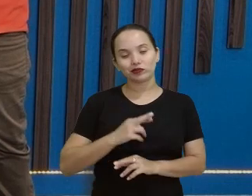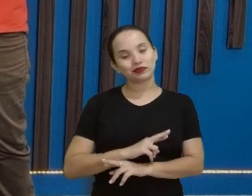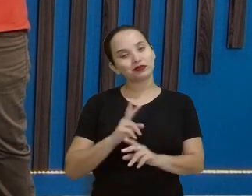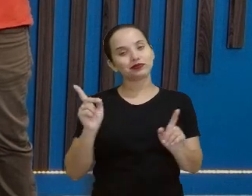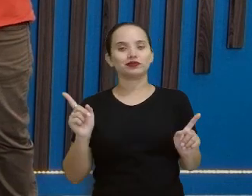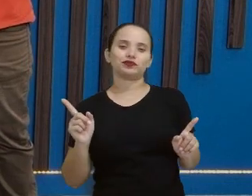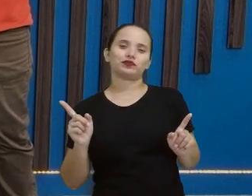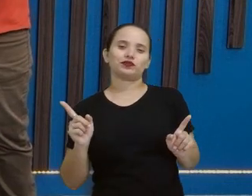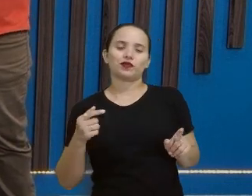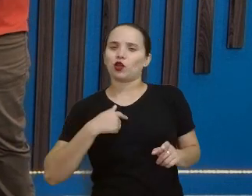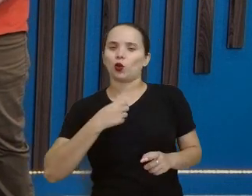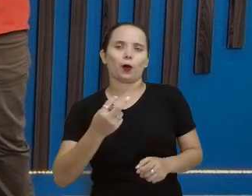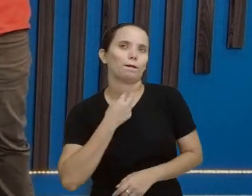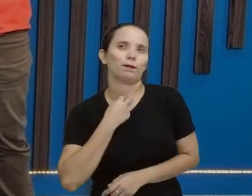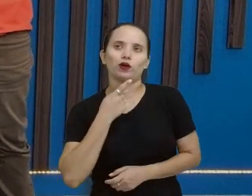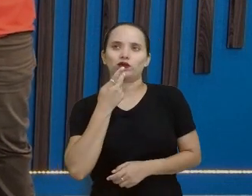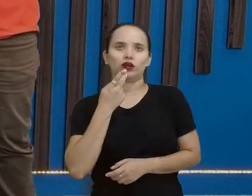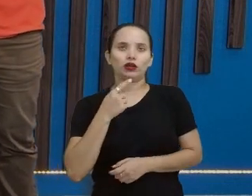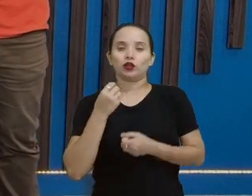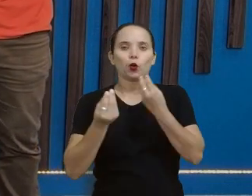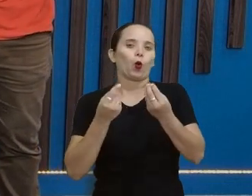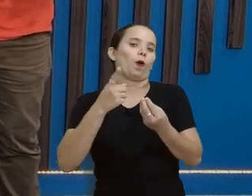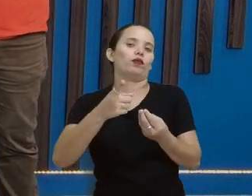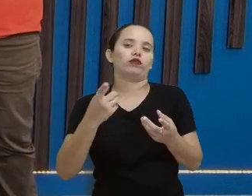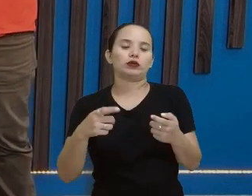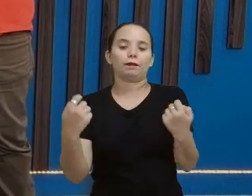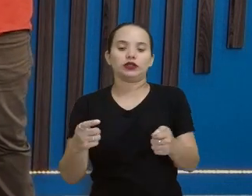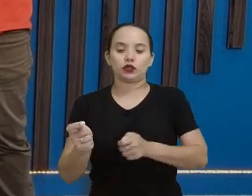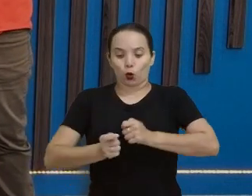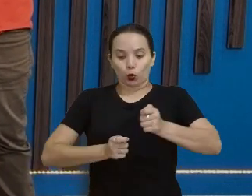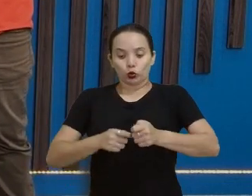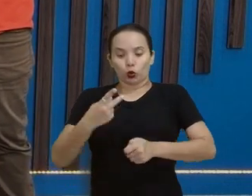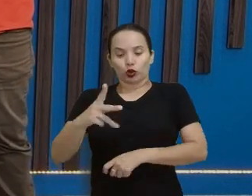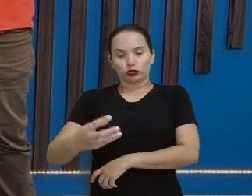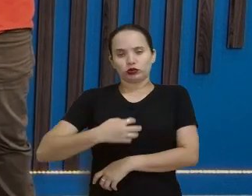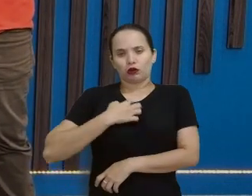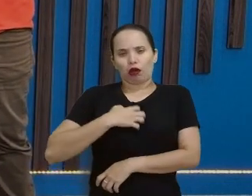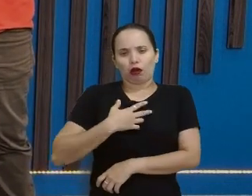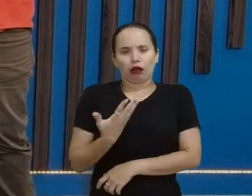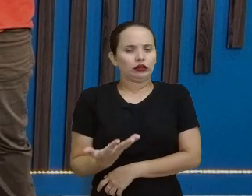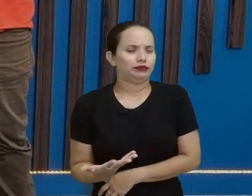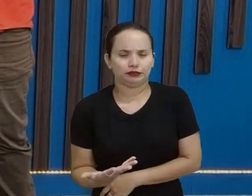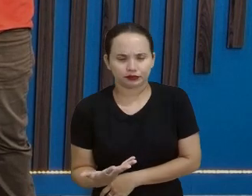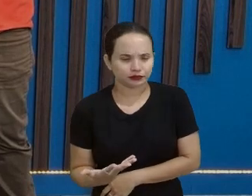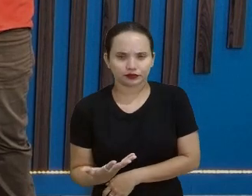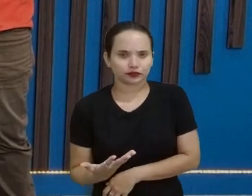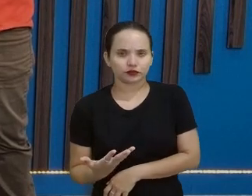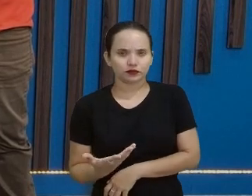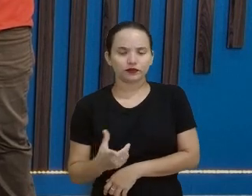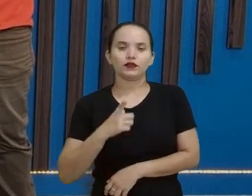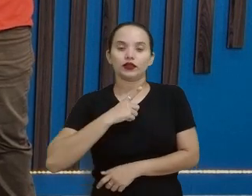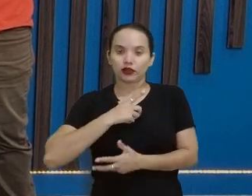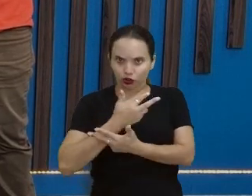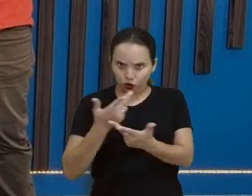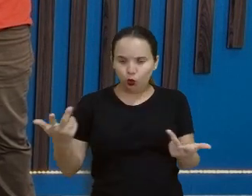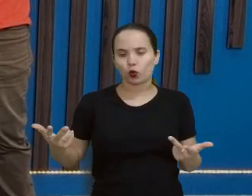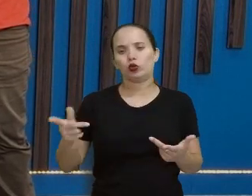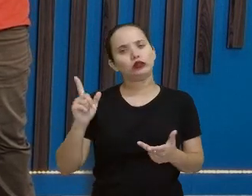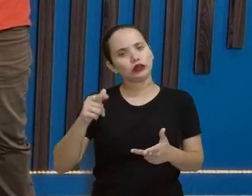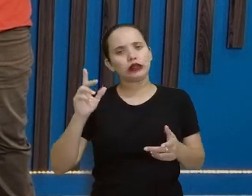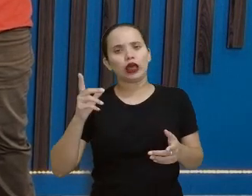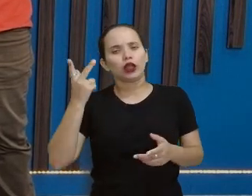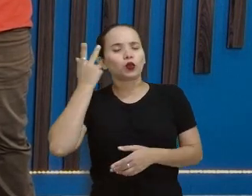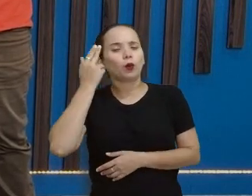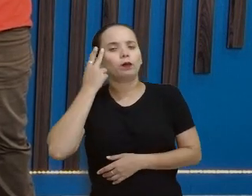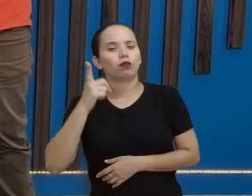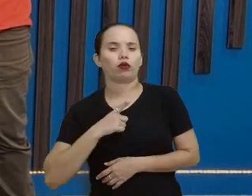como você deve lidar com a raiva, como você deve lidar... Não. Com medo, com angústia. Cada pessoa tem sua história, pontos né? comuns existem, que